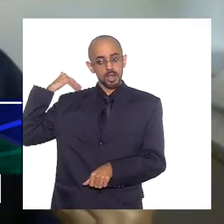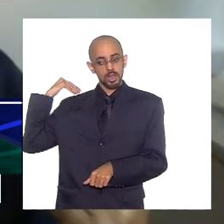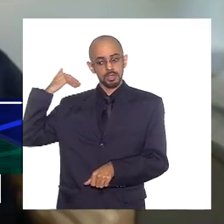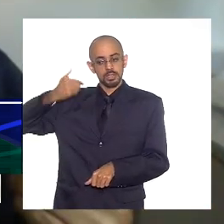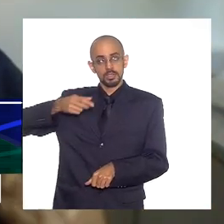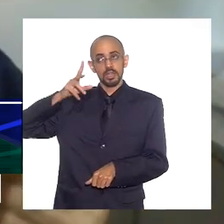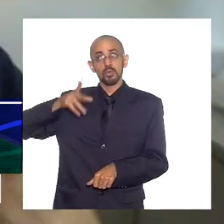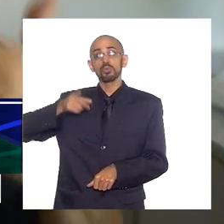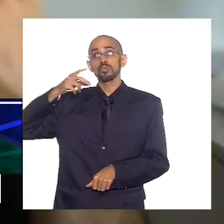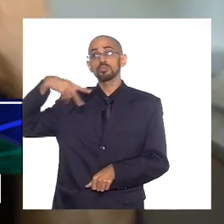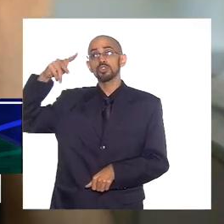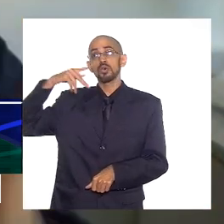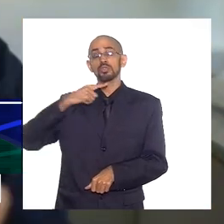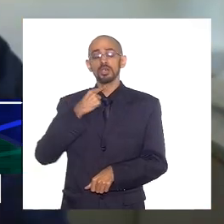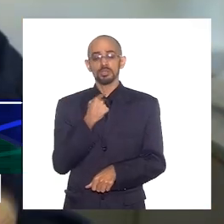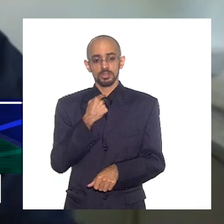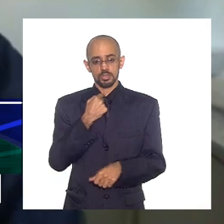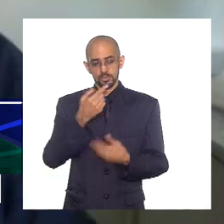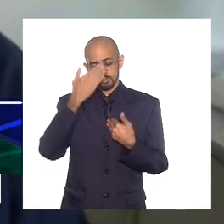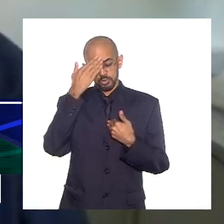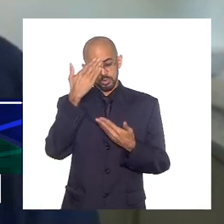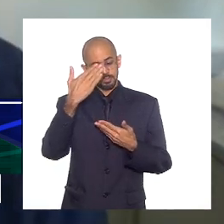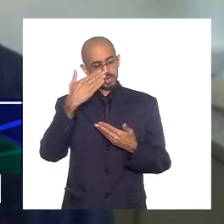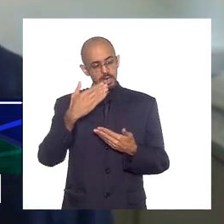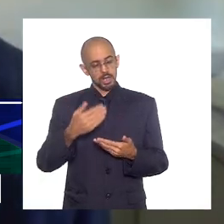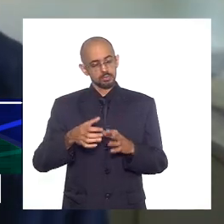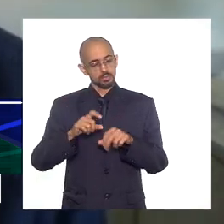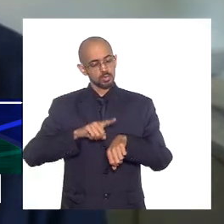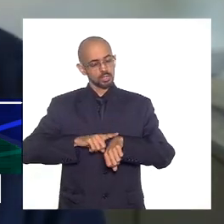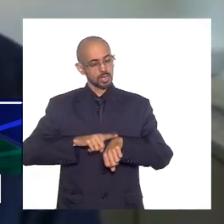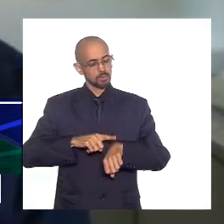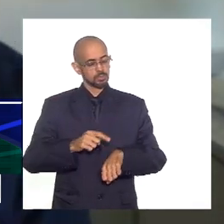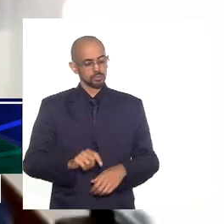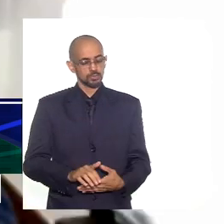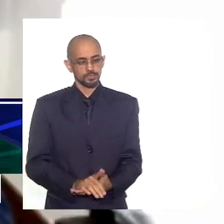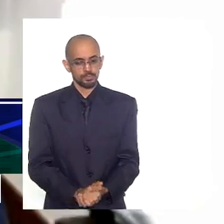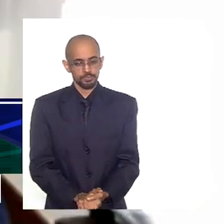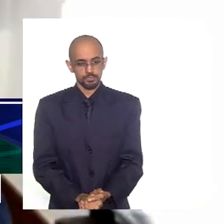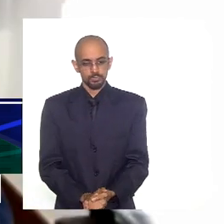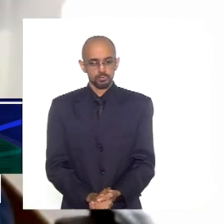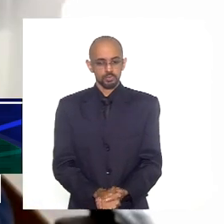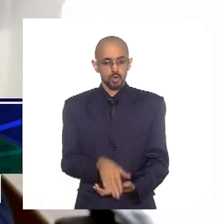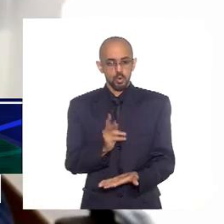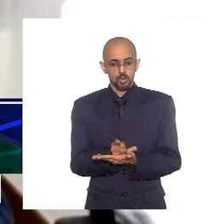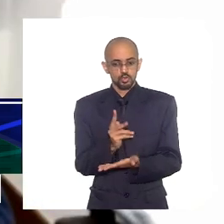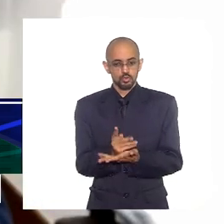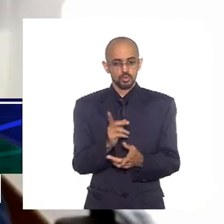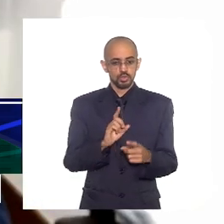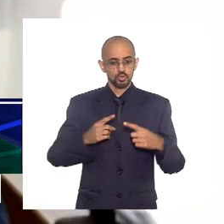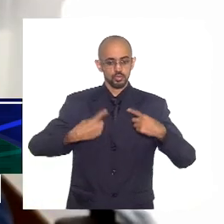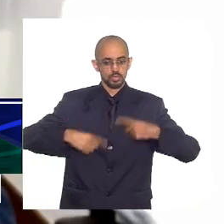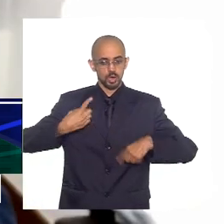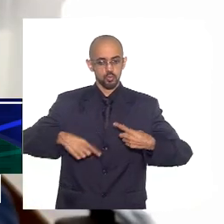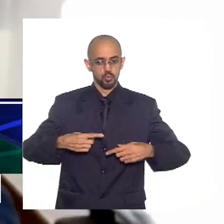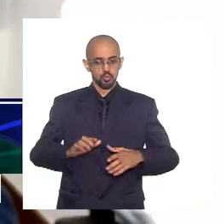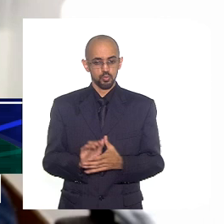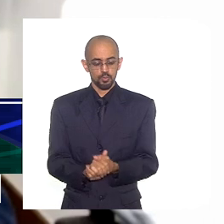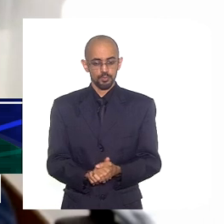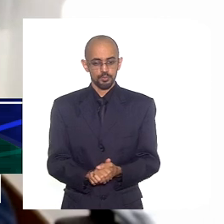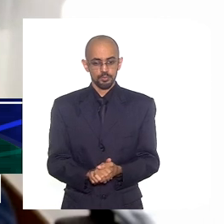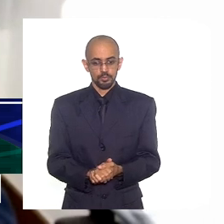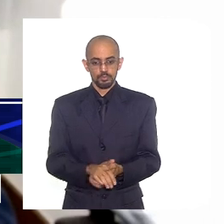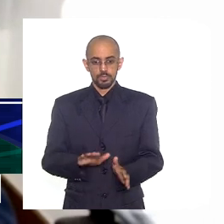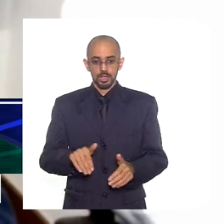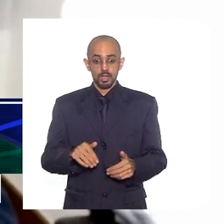Vossa Excelência. Então, muito obrigado aí pelo tempo, senhor presidente. Okay. Continua em discussão. Para discutir, presidente. Eu